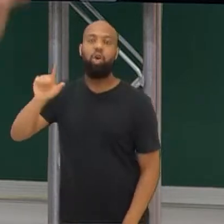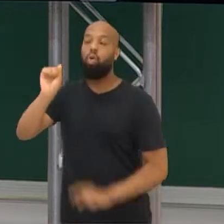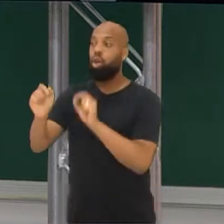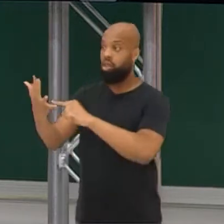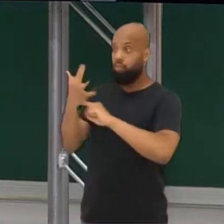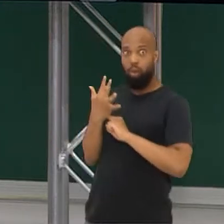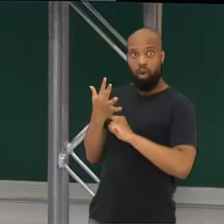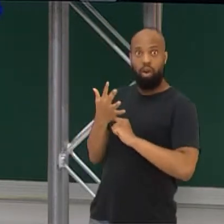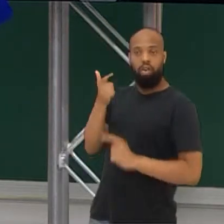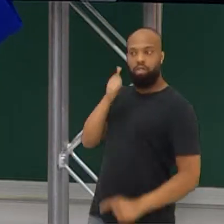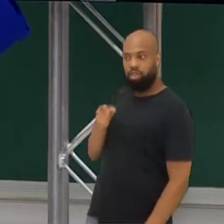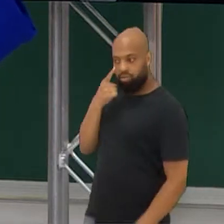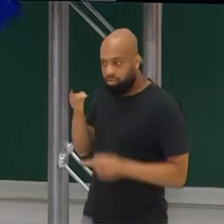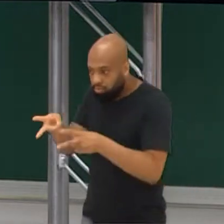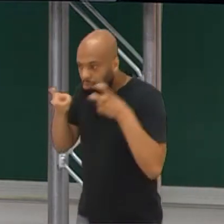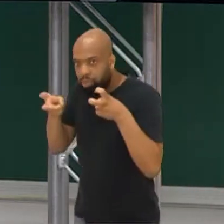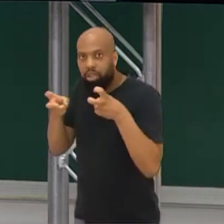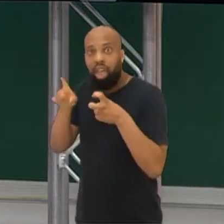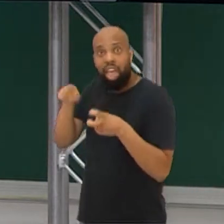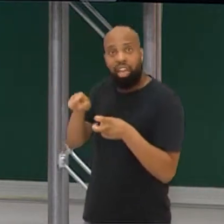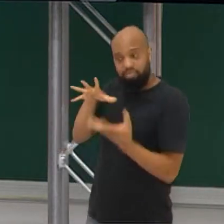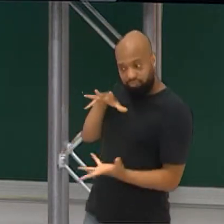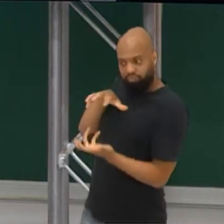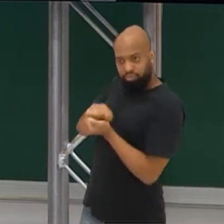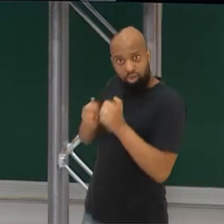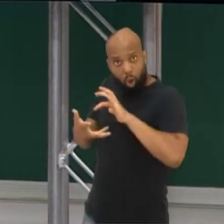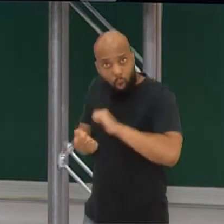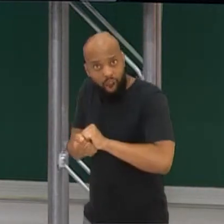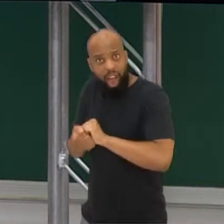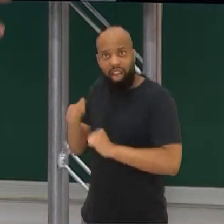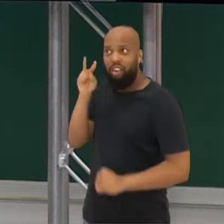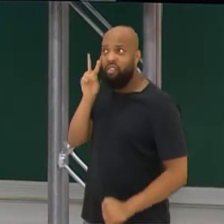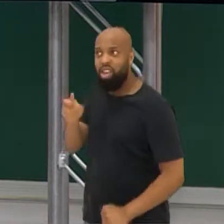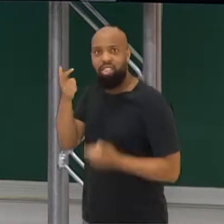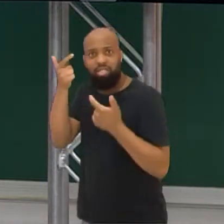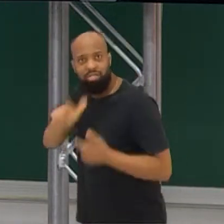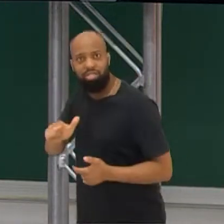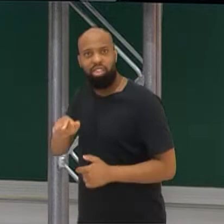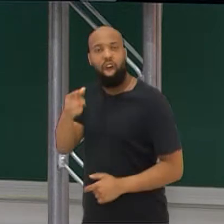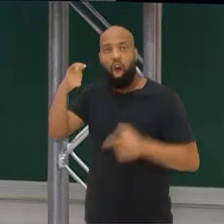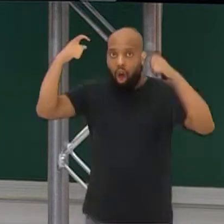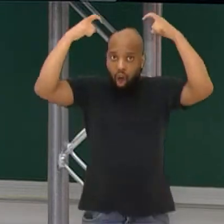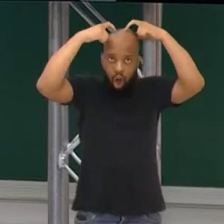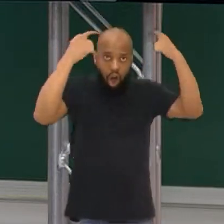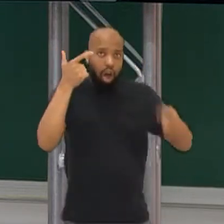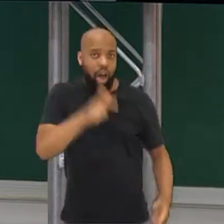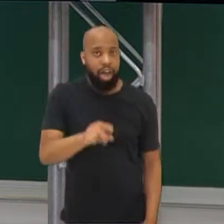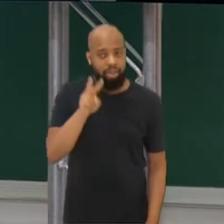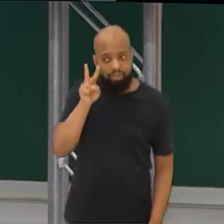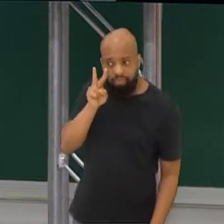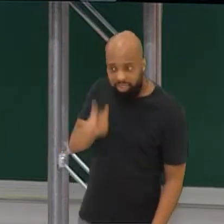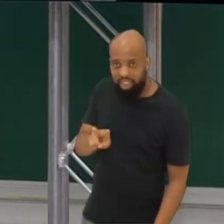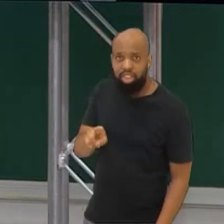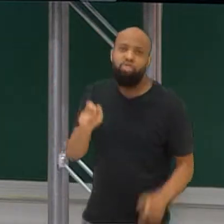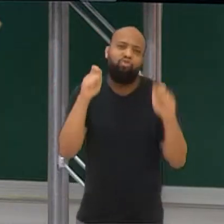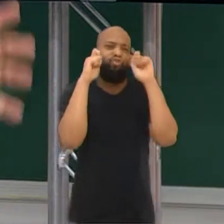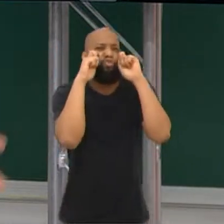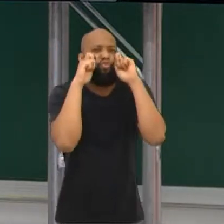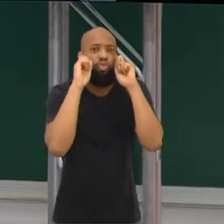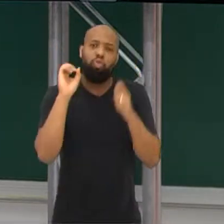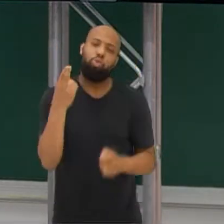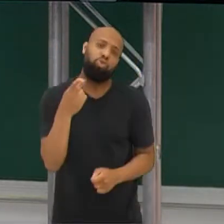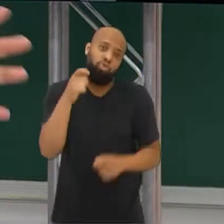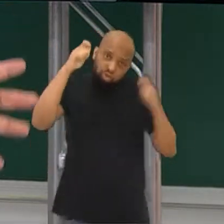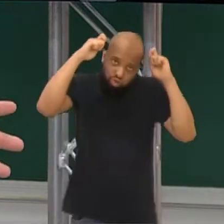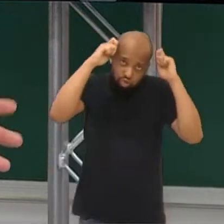aparece. Então, você está olhando para a foto do ursinho. Tem aqui, ó, o ursinho que está aparecendo para você. Seja ele fofo ou que você não acha ele